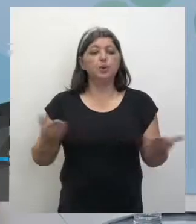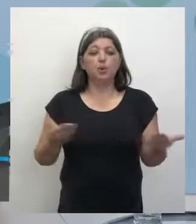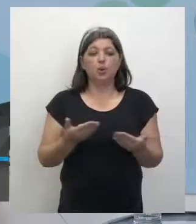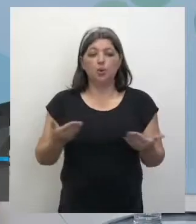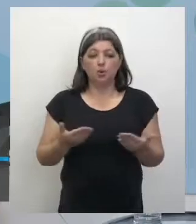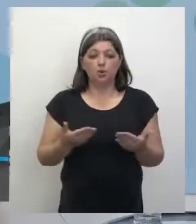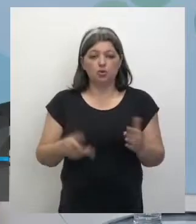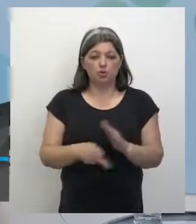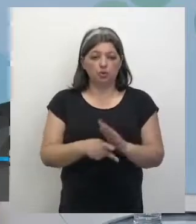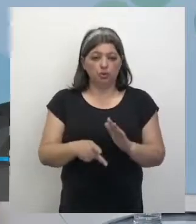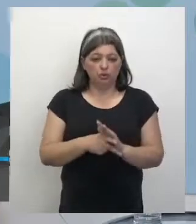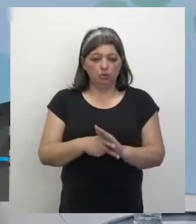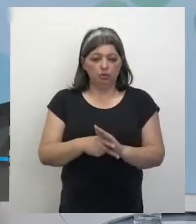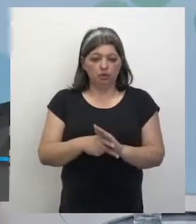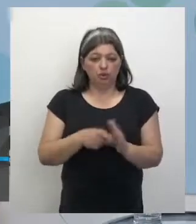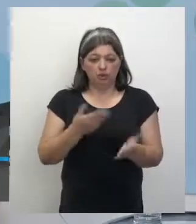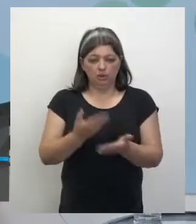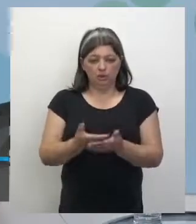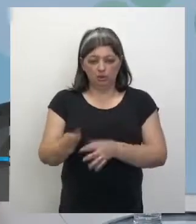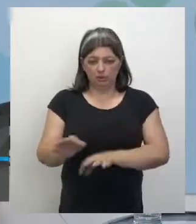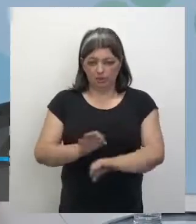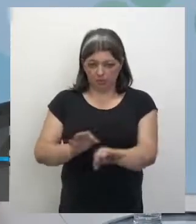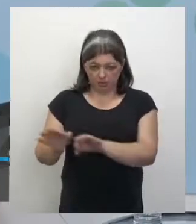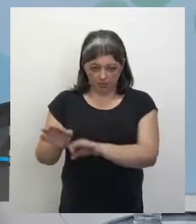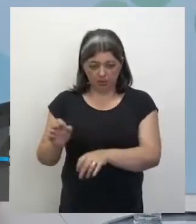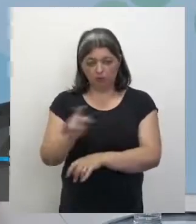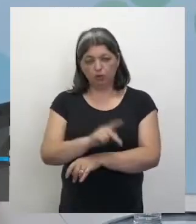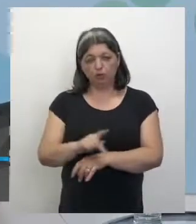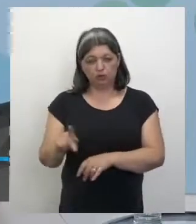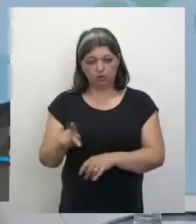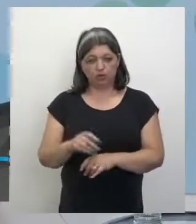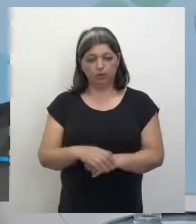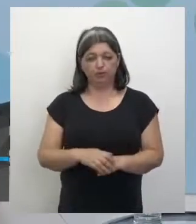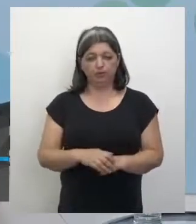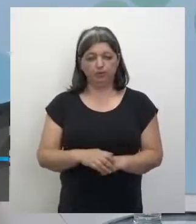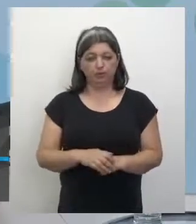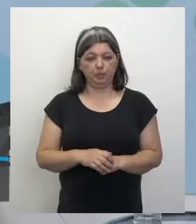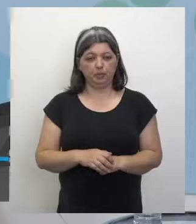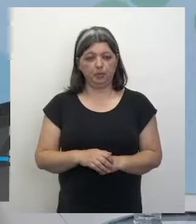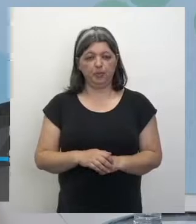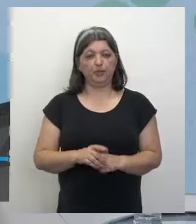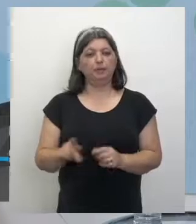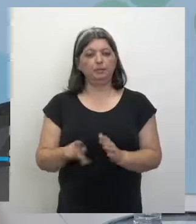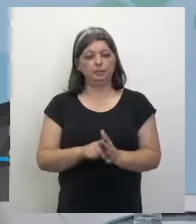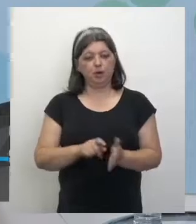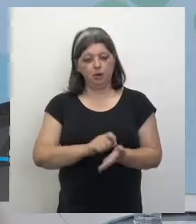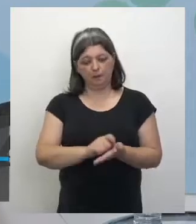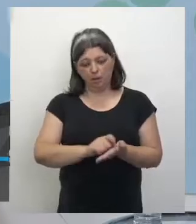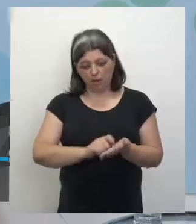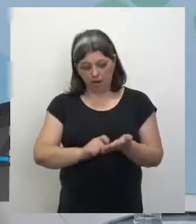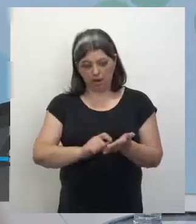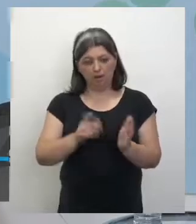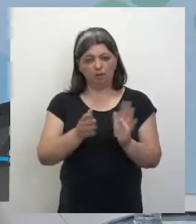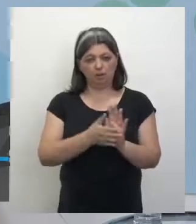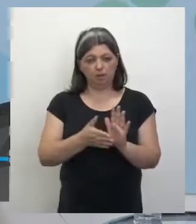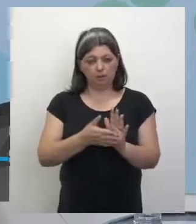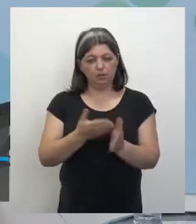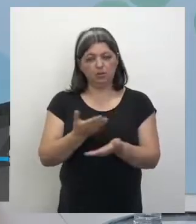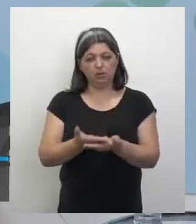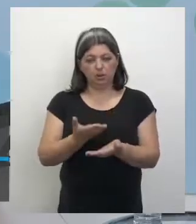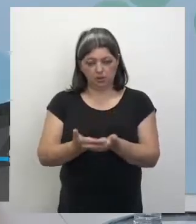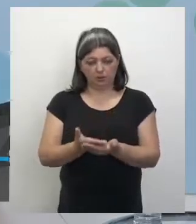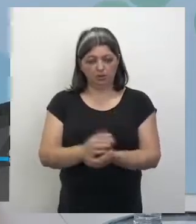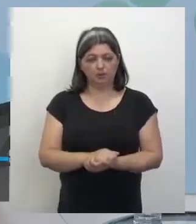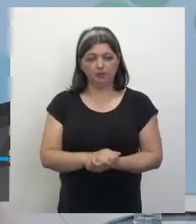aula sua, né? Foi o professor Marcelo mesmo que escreveu o material, que propôs a aula.